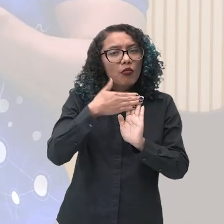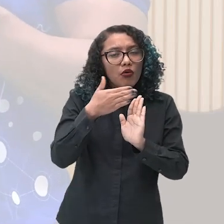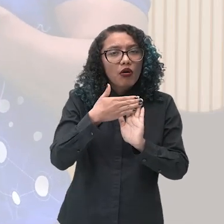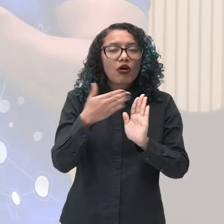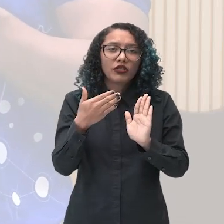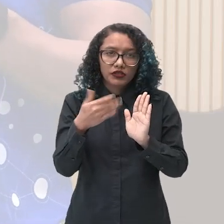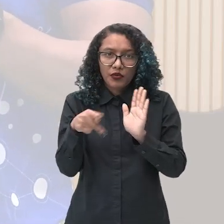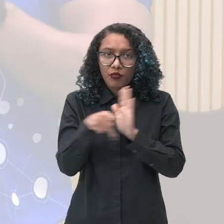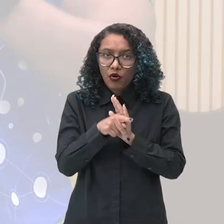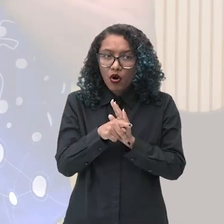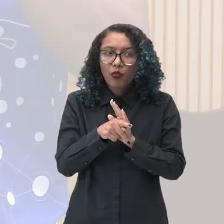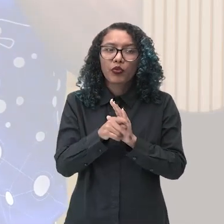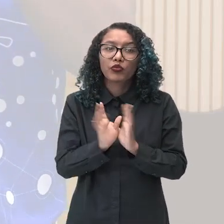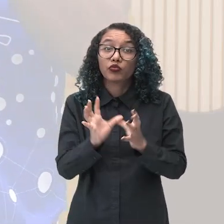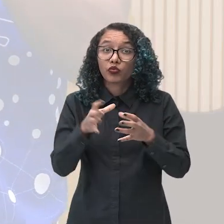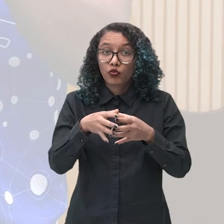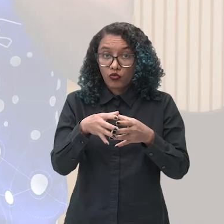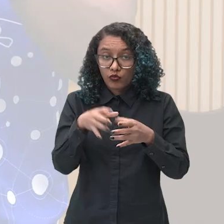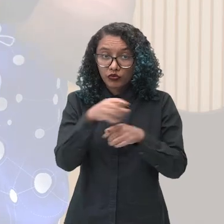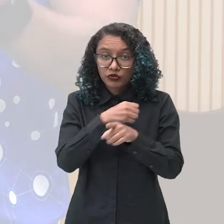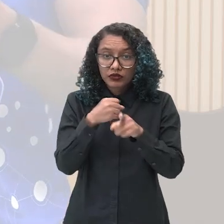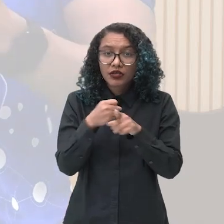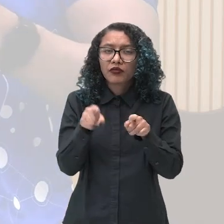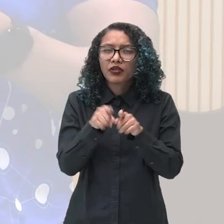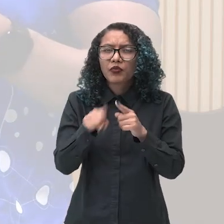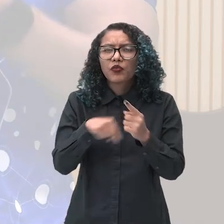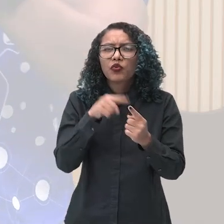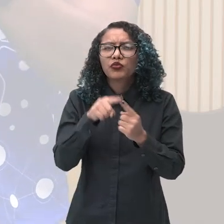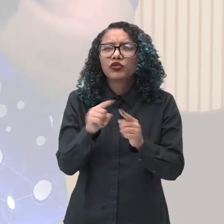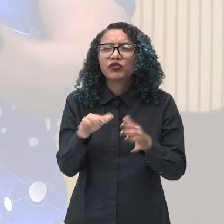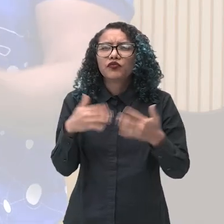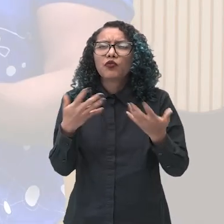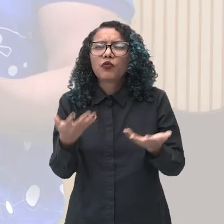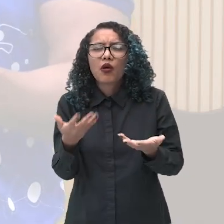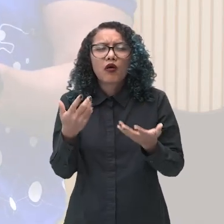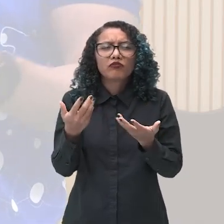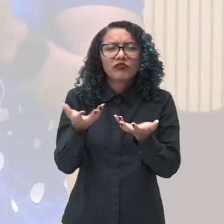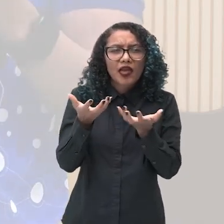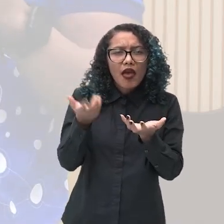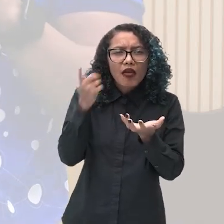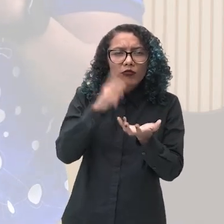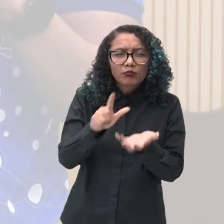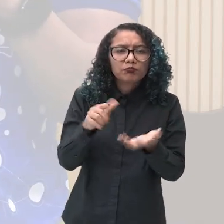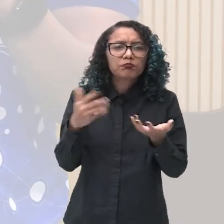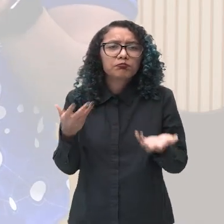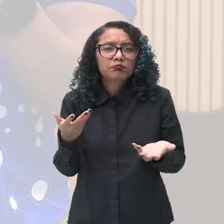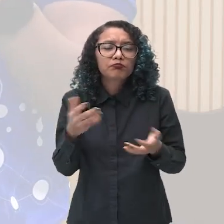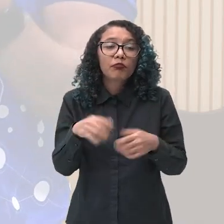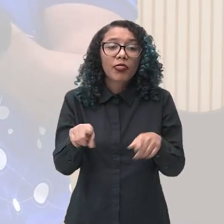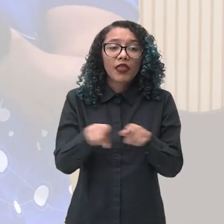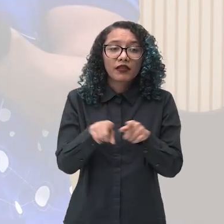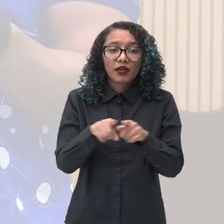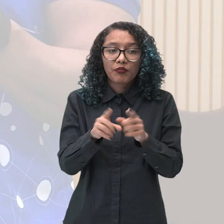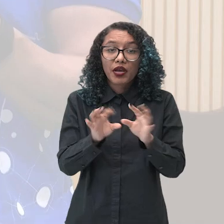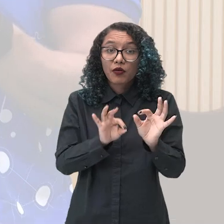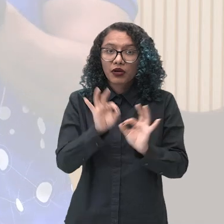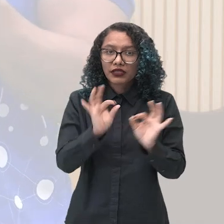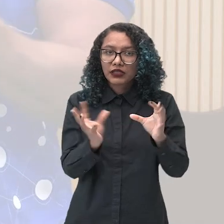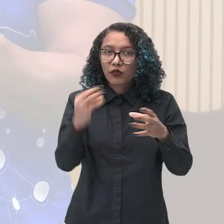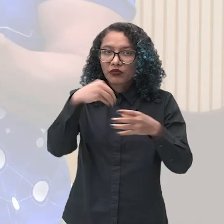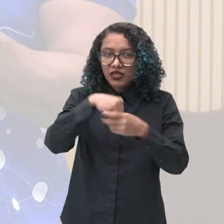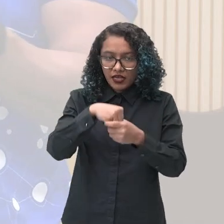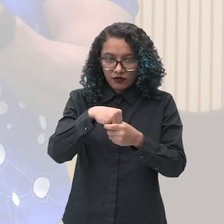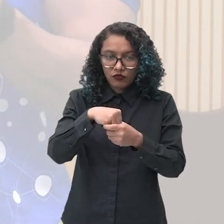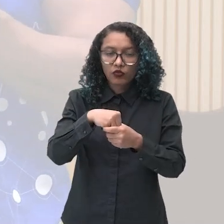também os objetivos que eles esperam alcançar a partir dessa luta. Tem que ter também uma organização interna, tá? O